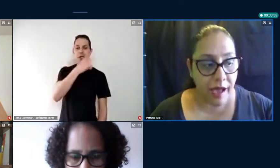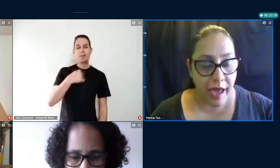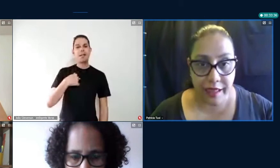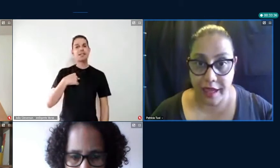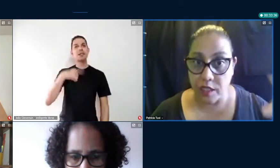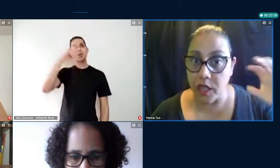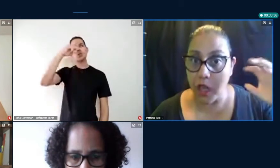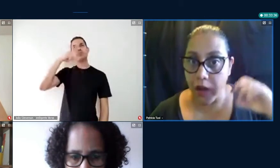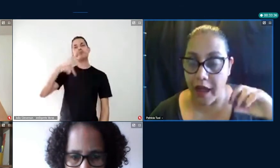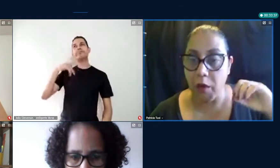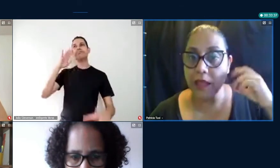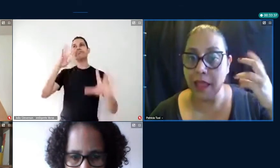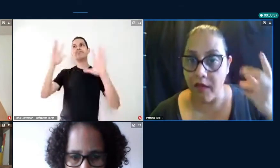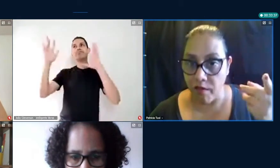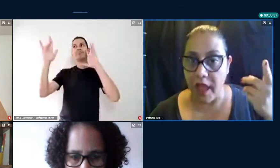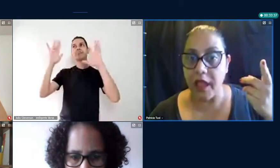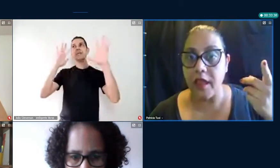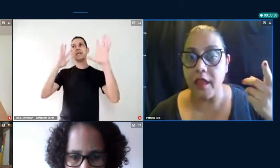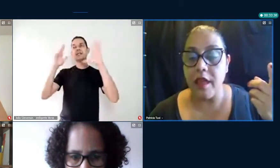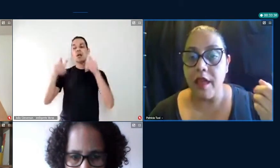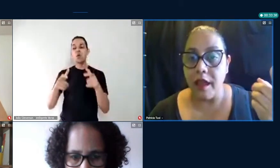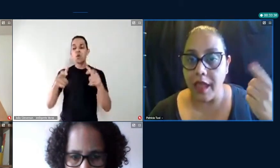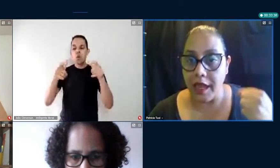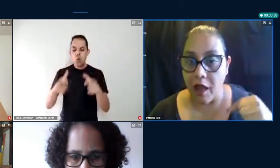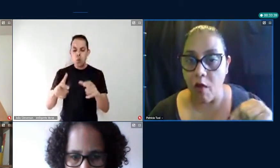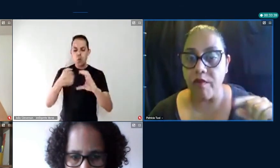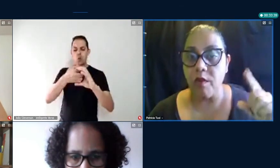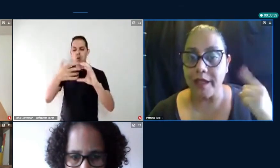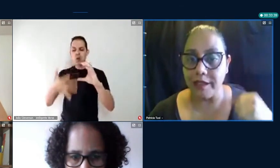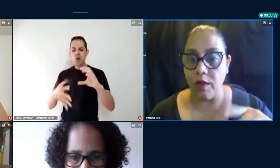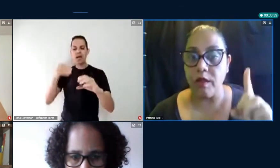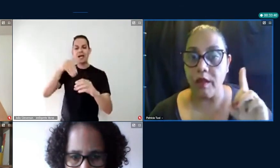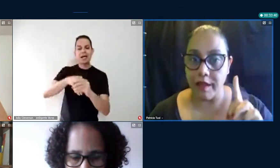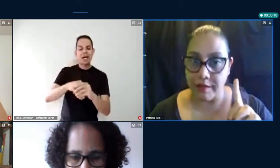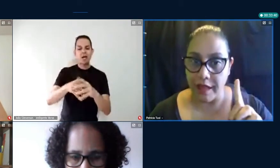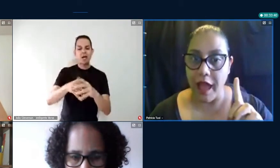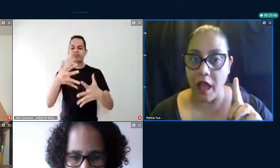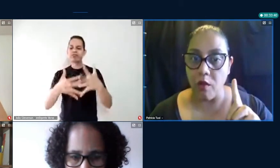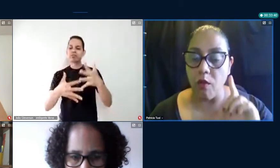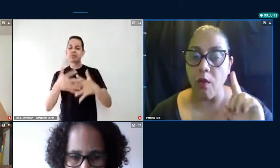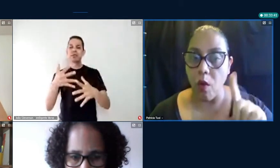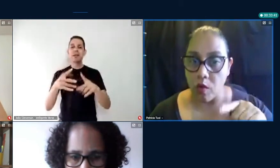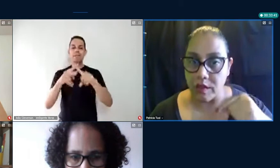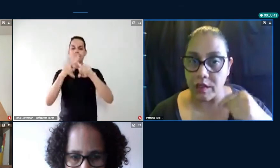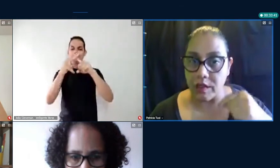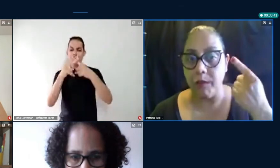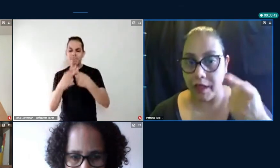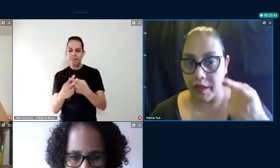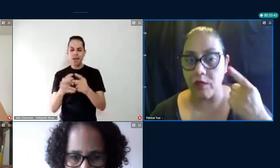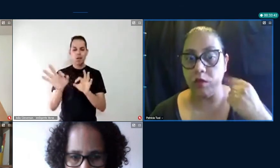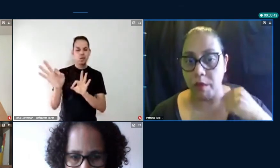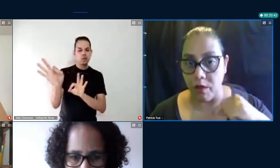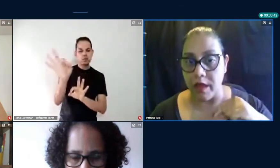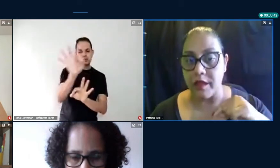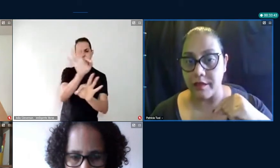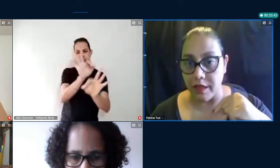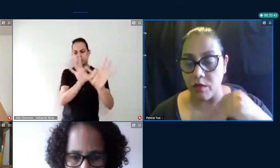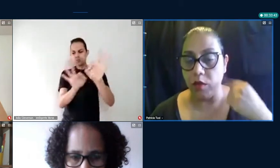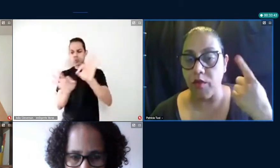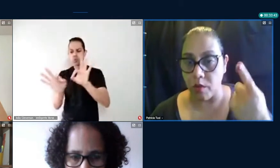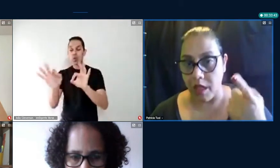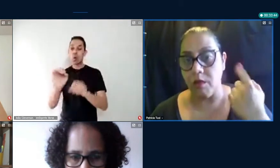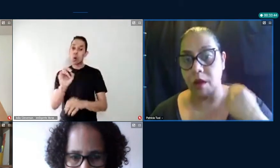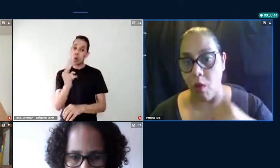se a característica local interfere e na configuração eu tenho que desenhar um, ou se dependendo do meu